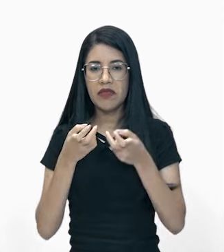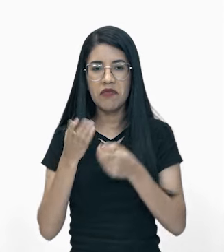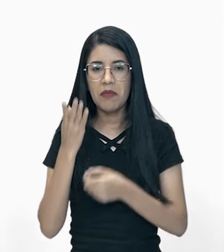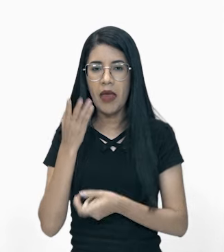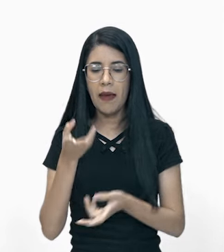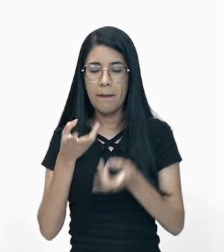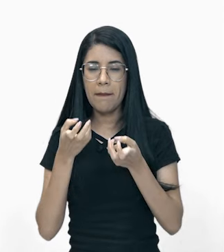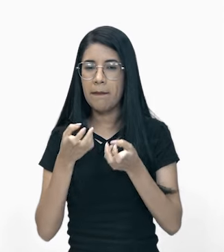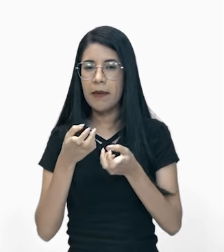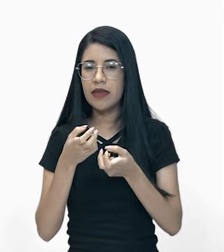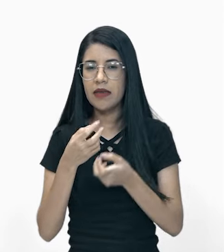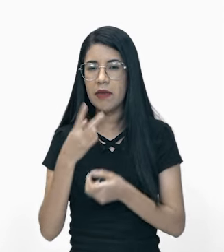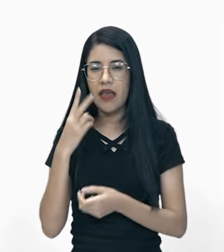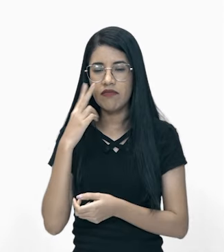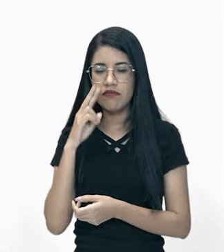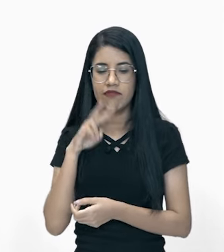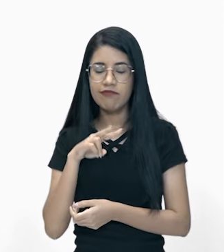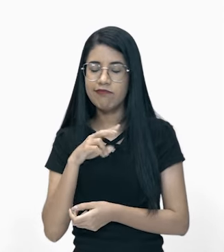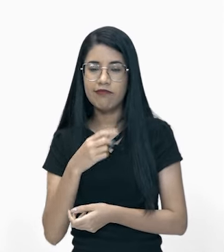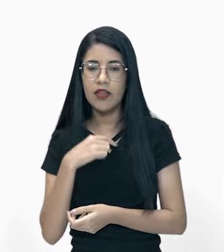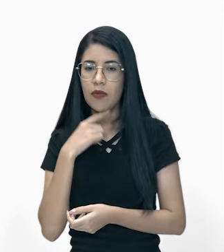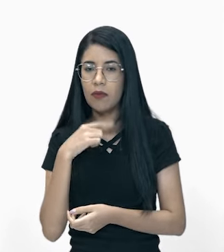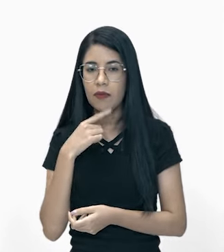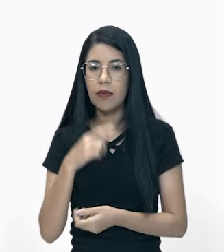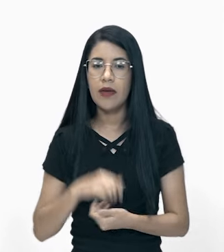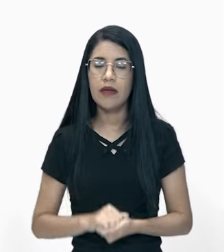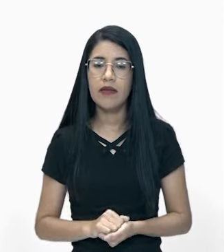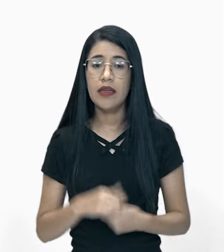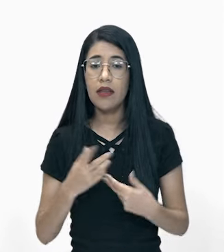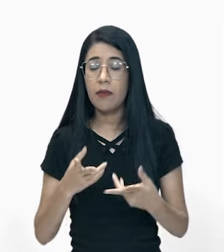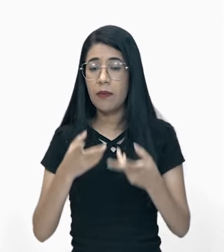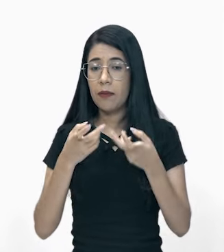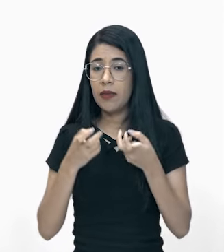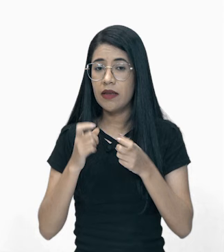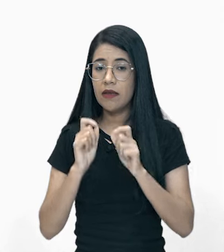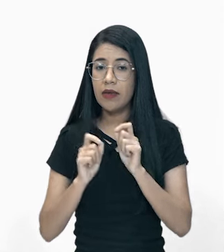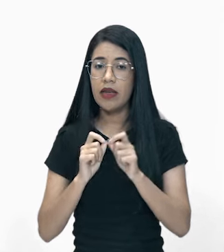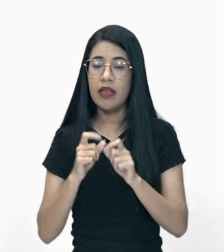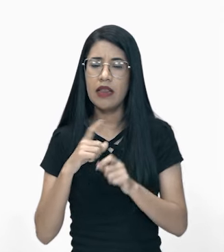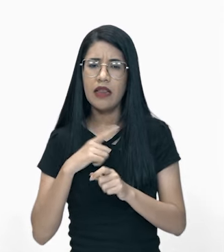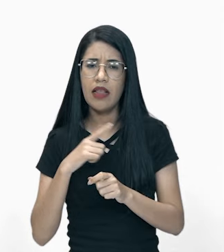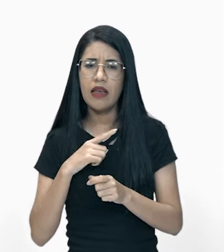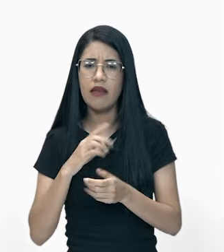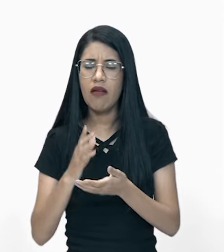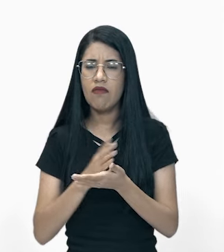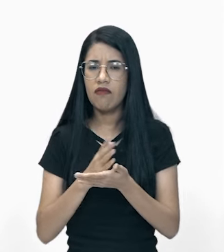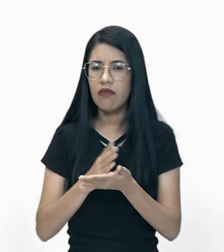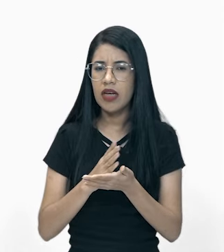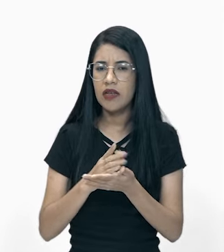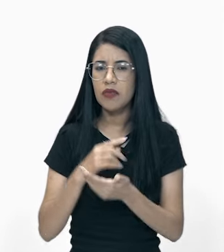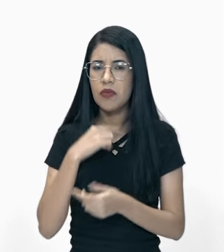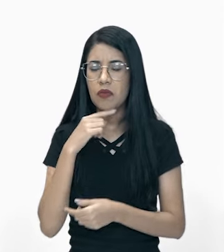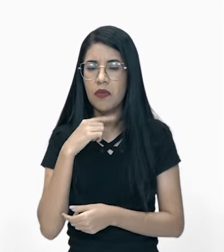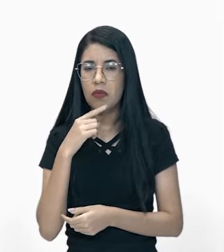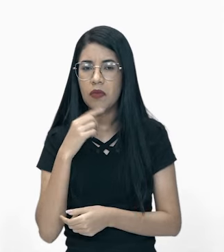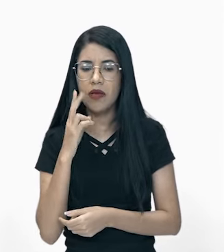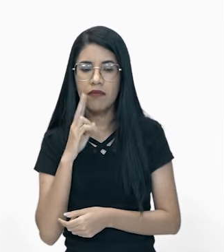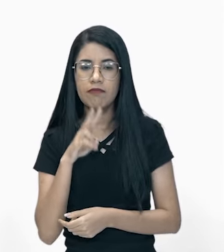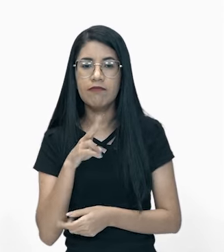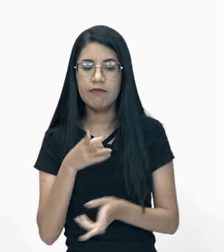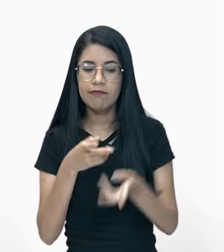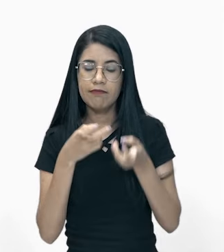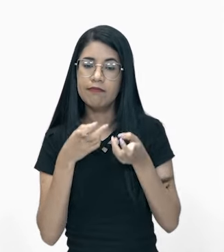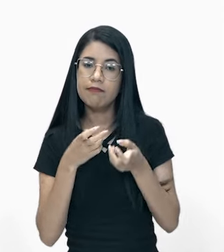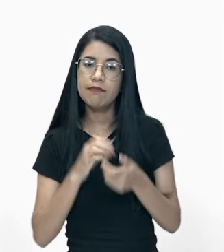você tem aí o espectro, você observa principalmente que tem algumas que a gente não pode ver pelo olho